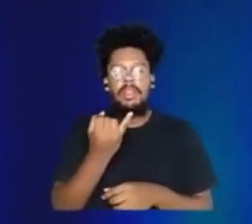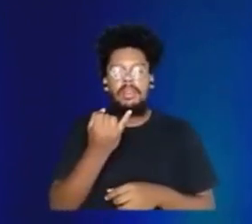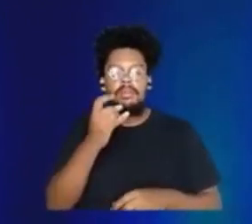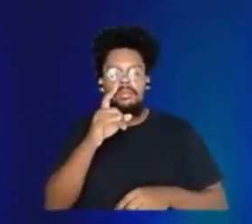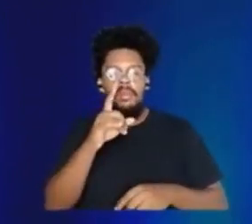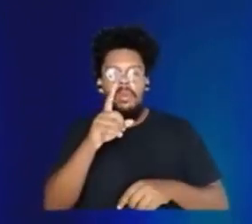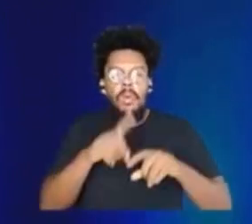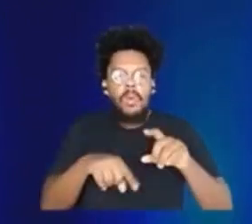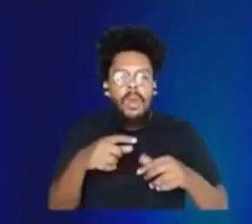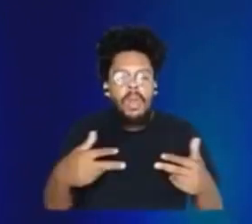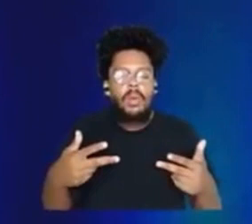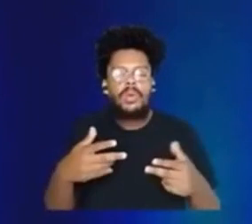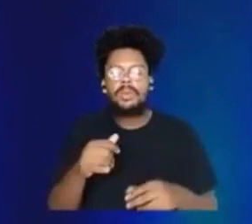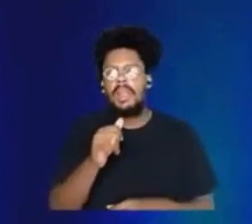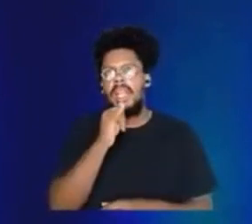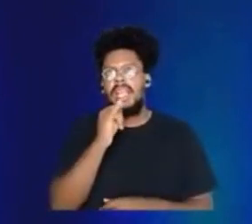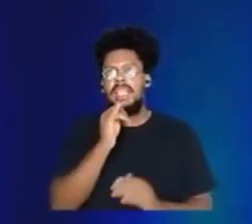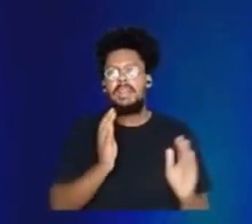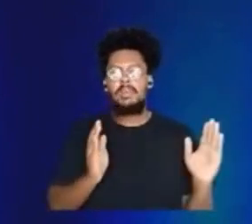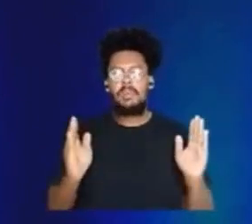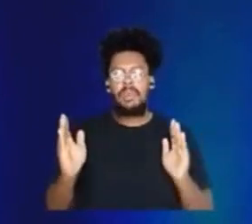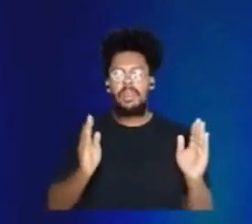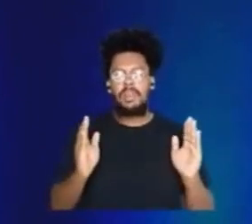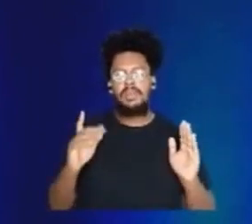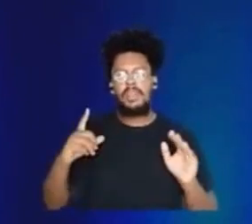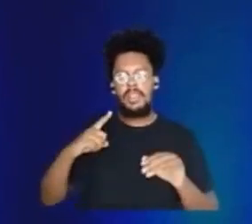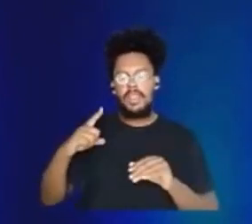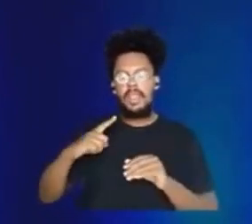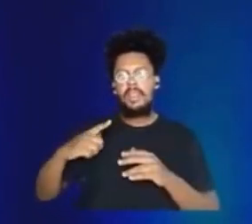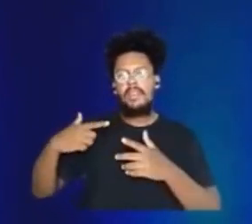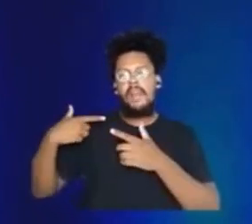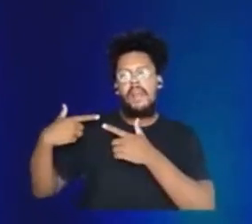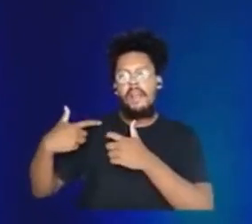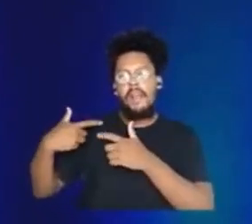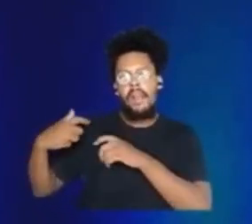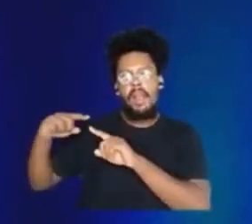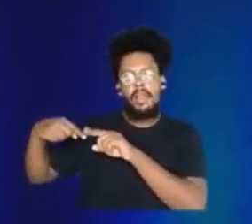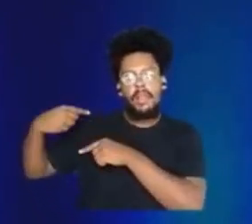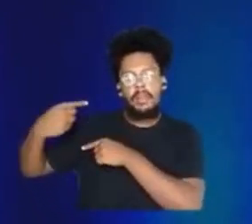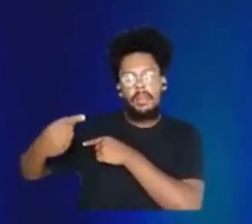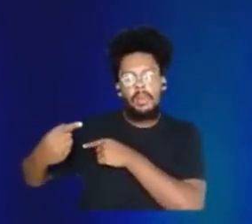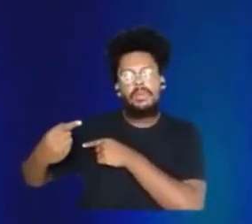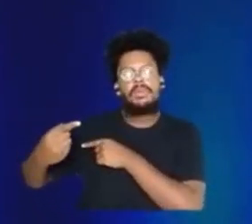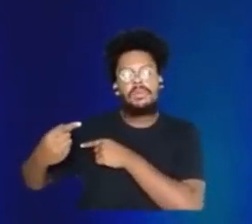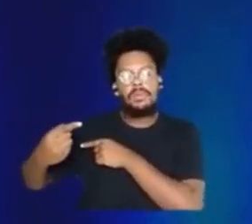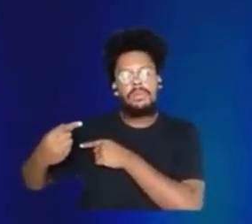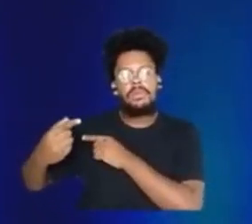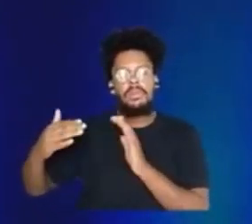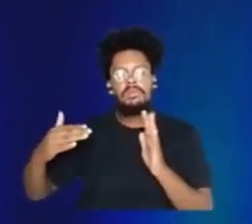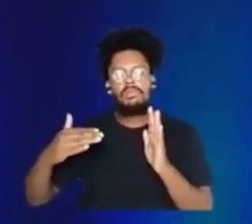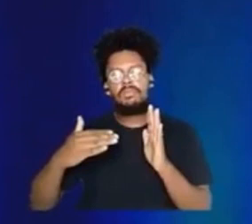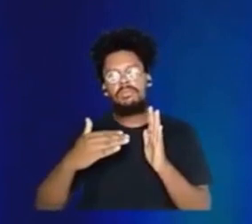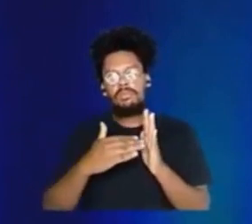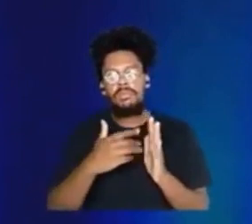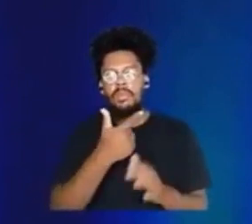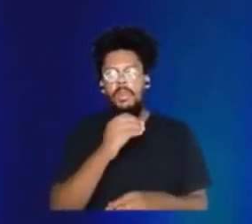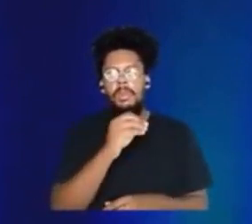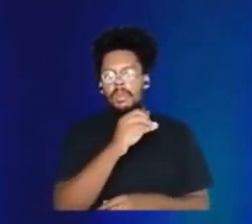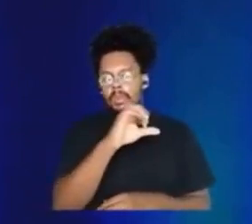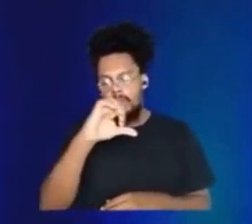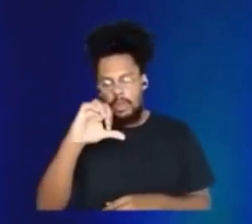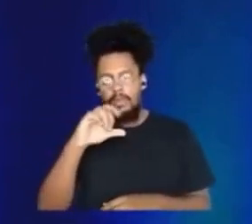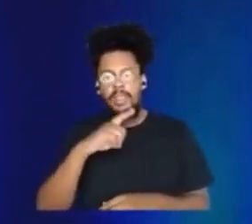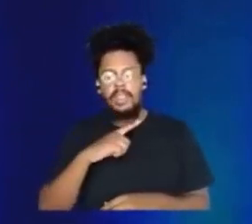pós-guerra até 2009, ele esteve disponível para o fortalecimento do jornalismo, sustentabilidade do jornalismo